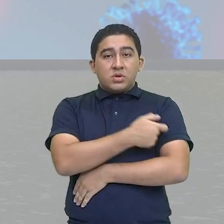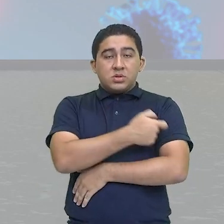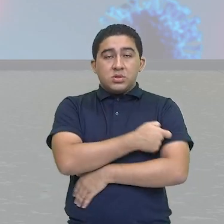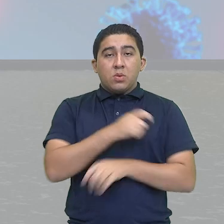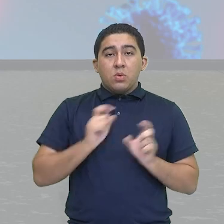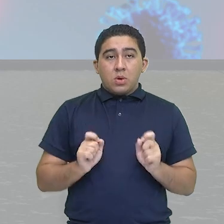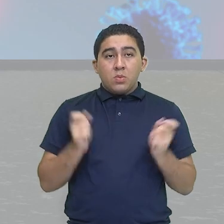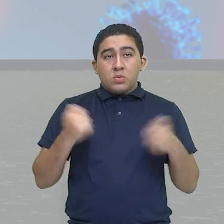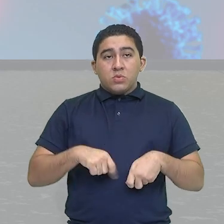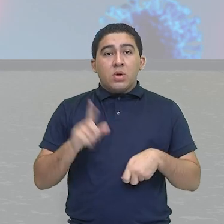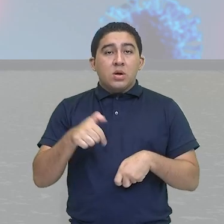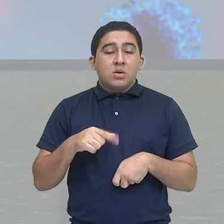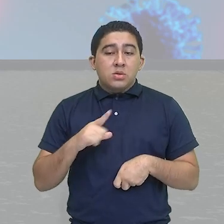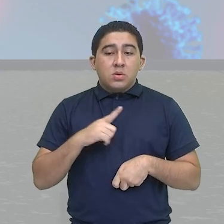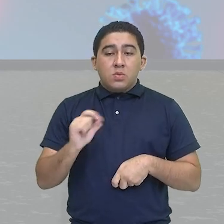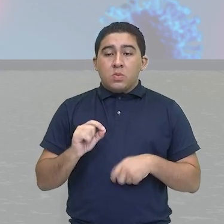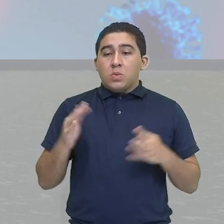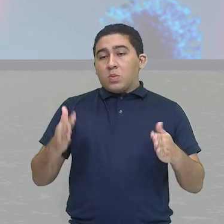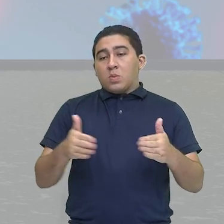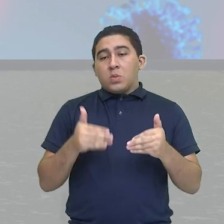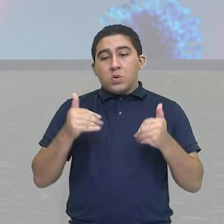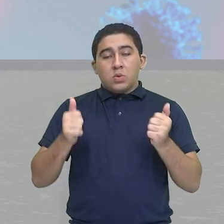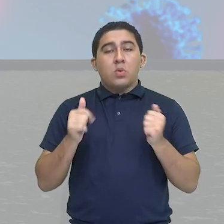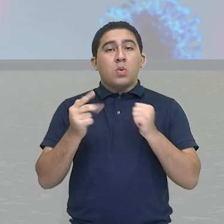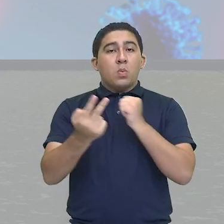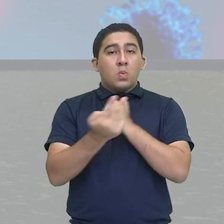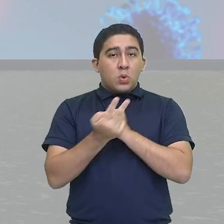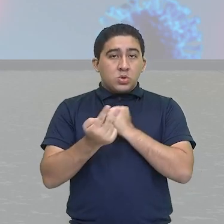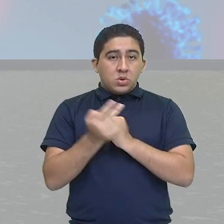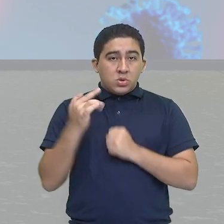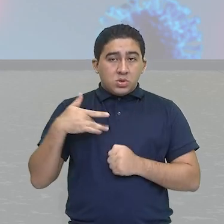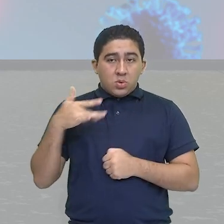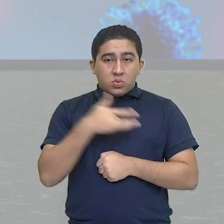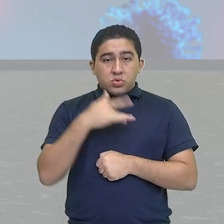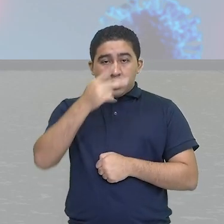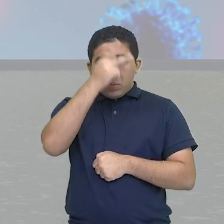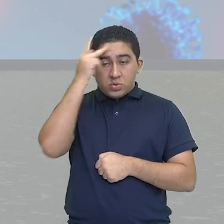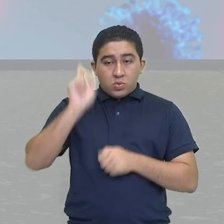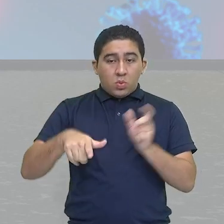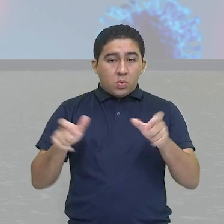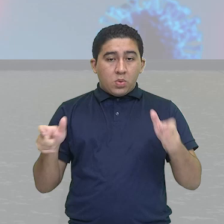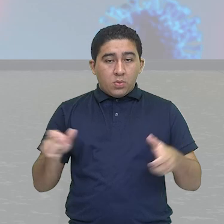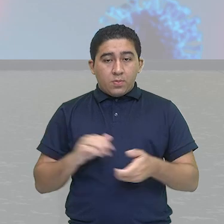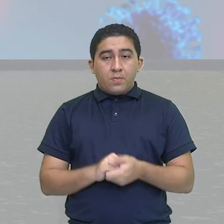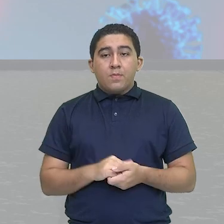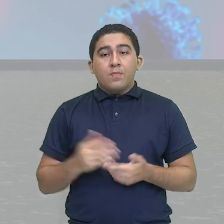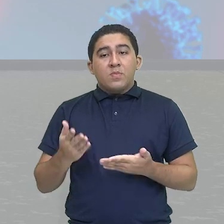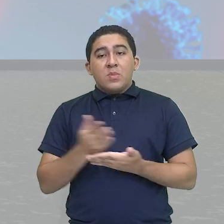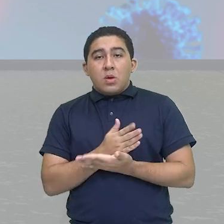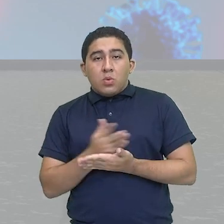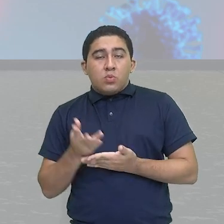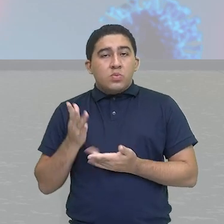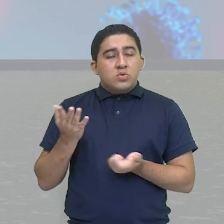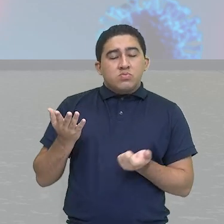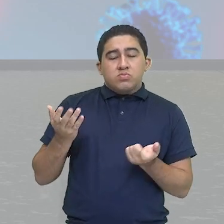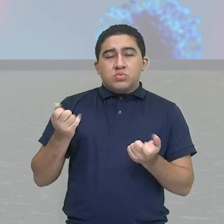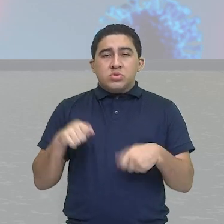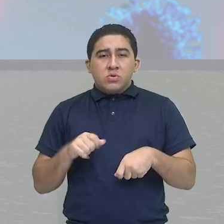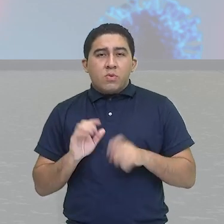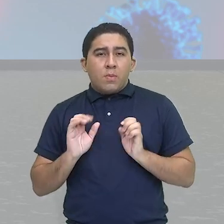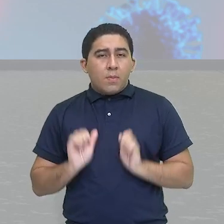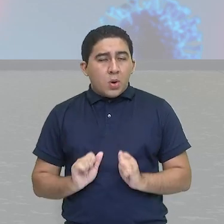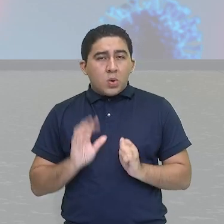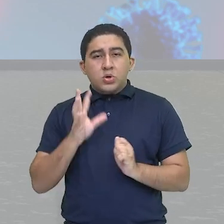para que ela tenha uma eficácia, uma proteção na saúde do indivíduo. Alguns efeitos colaterais podem